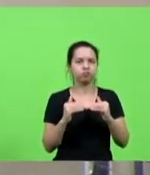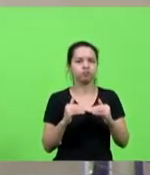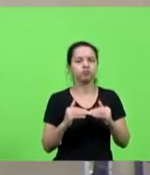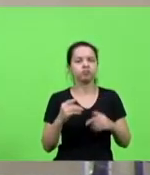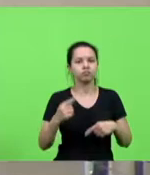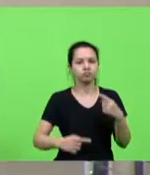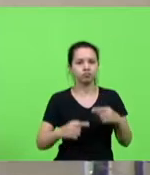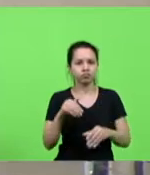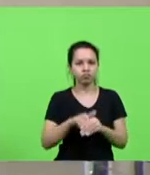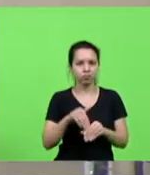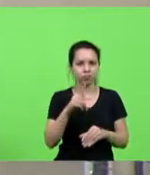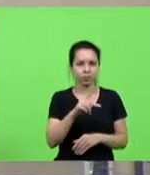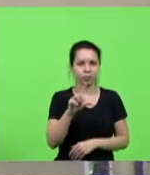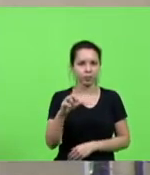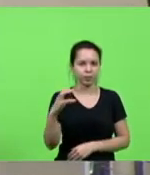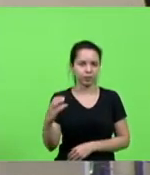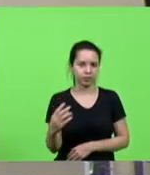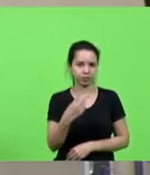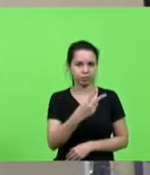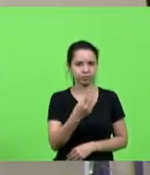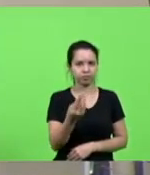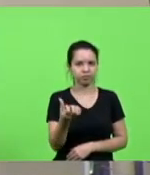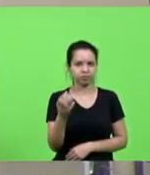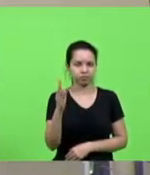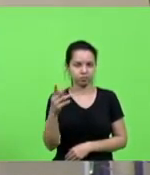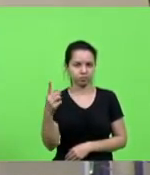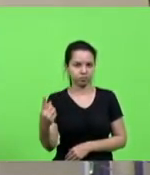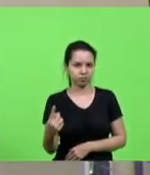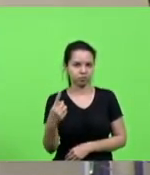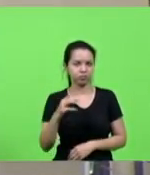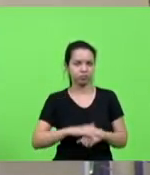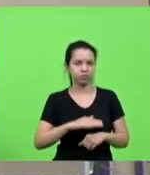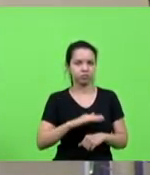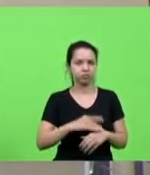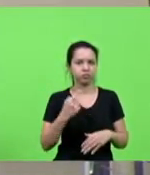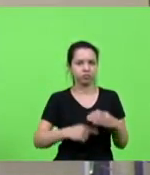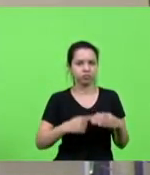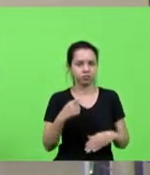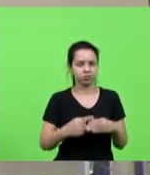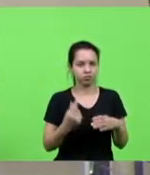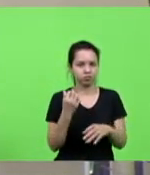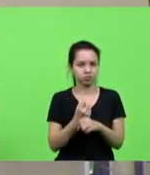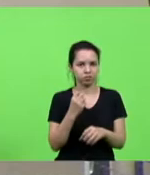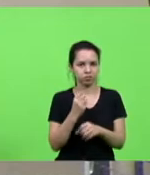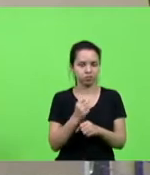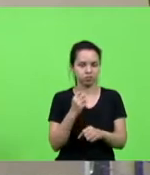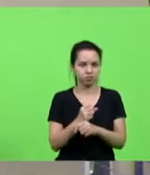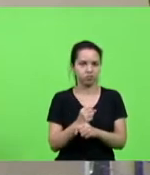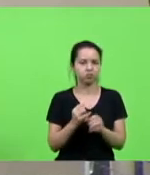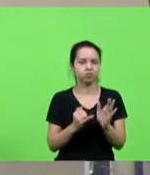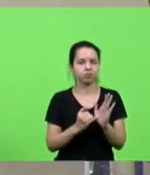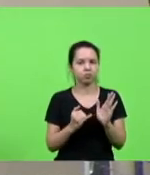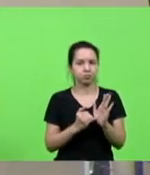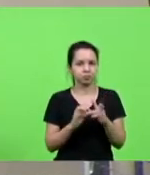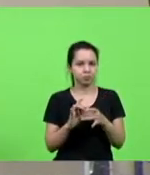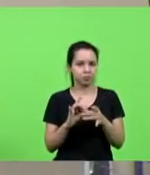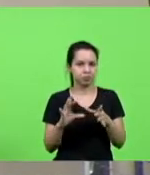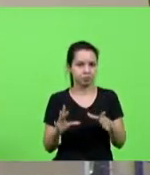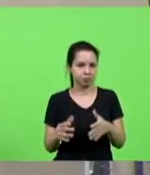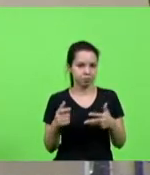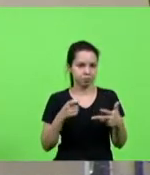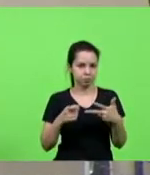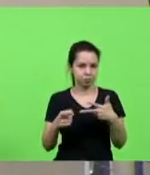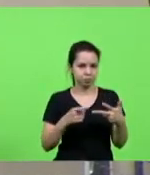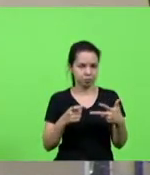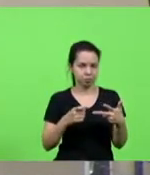votação do PLC 236/2021, autor Comissão de Finanças e Tributação. Autoriza o Poder Executivo a conceder auxílio emergencial